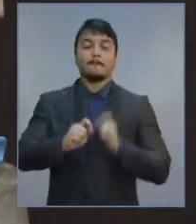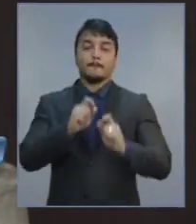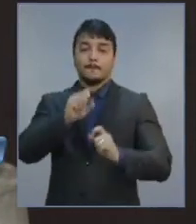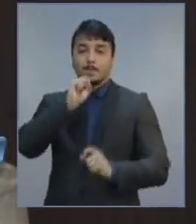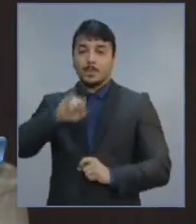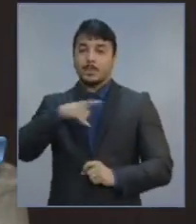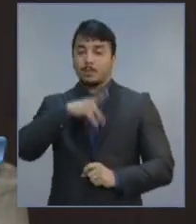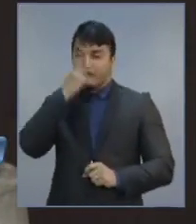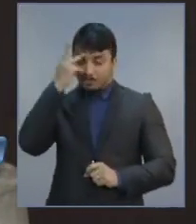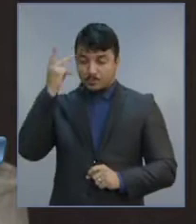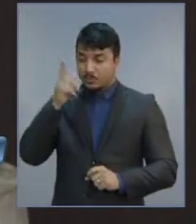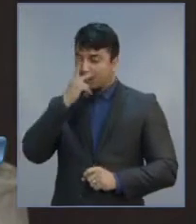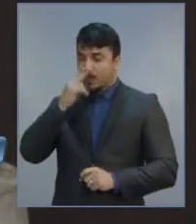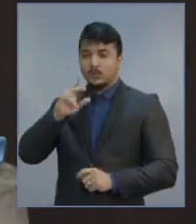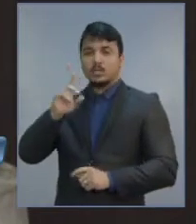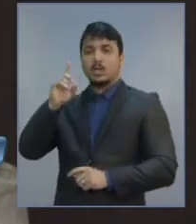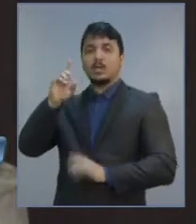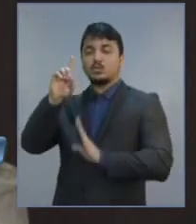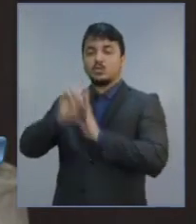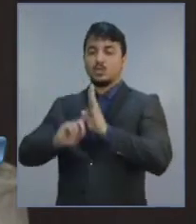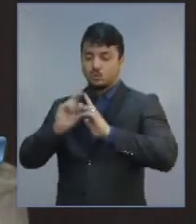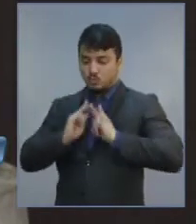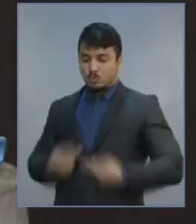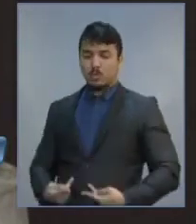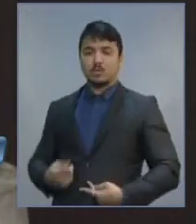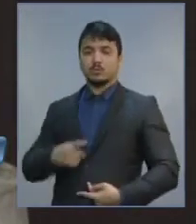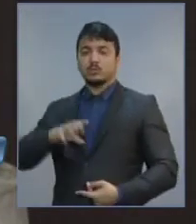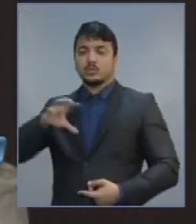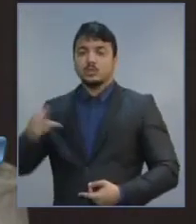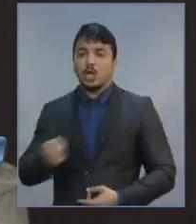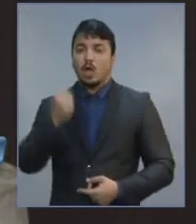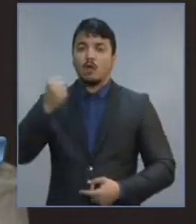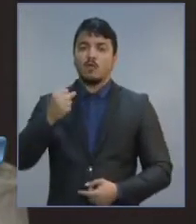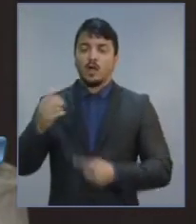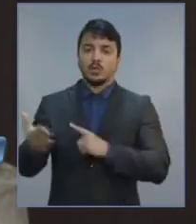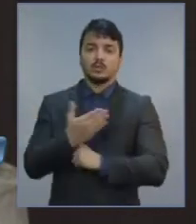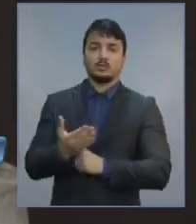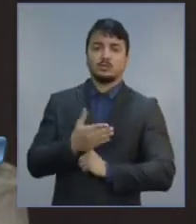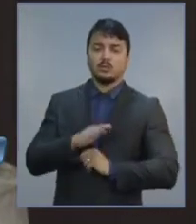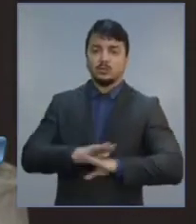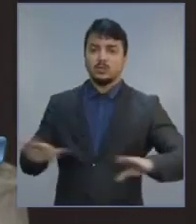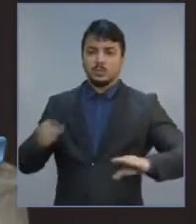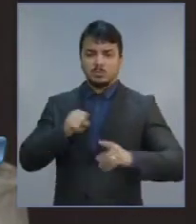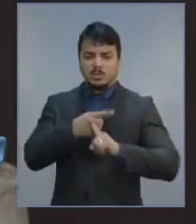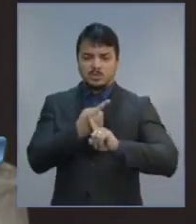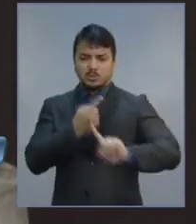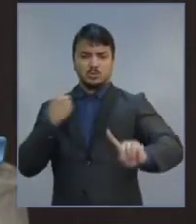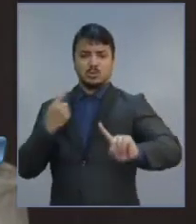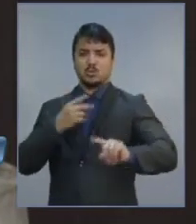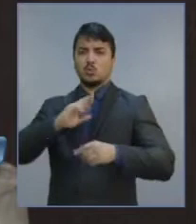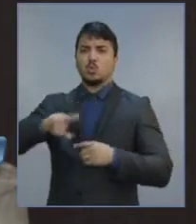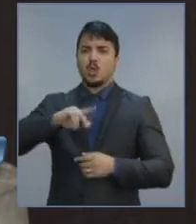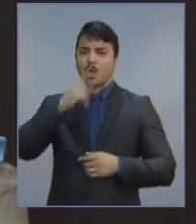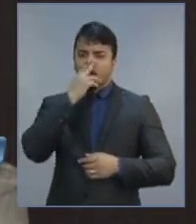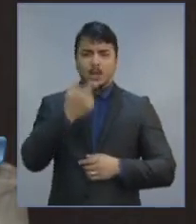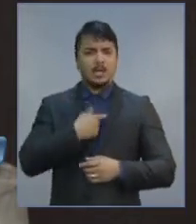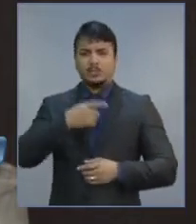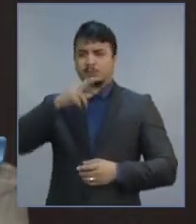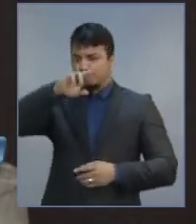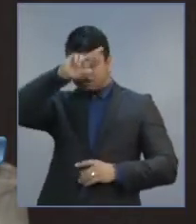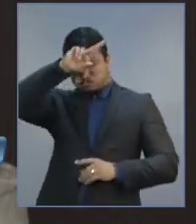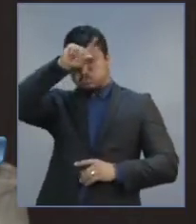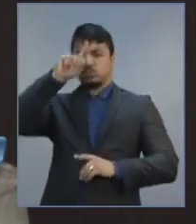gente resguardar os direitos fundamentais dos direitos humanos. O que nos afasta da barbárie não é nos tornarmos